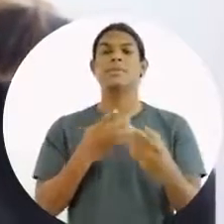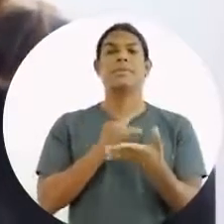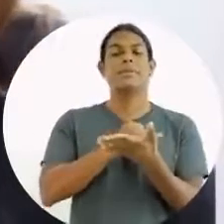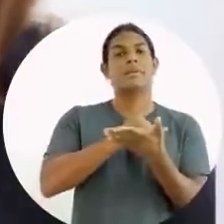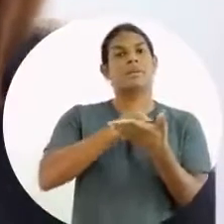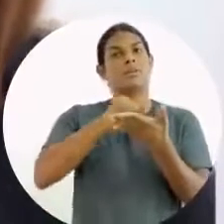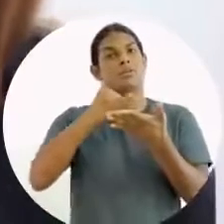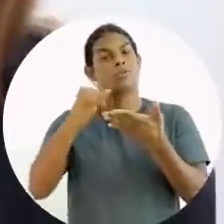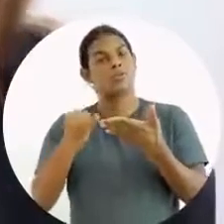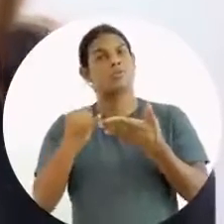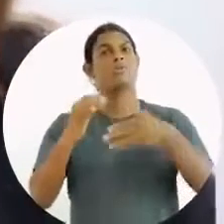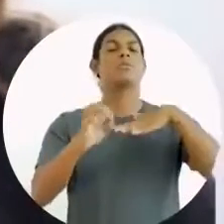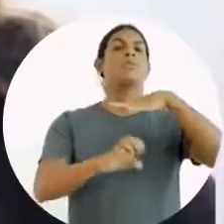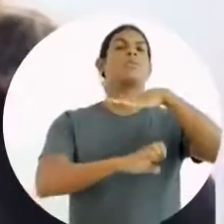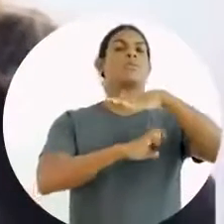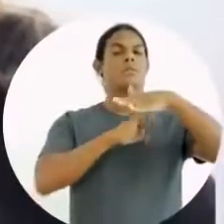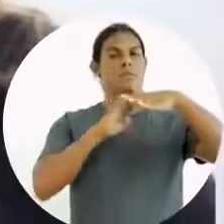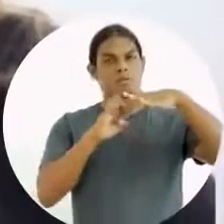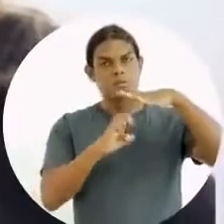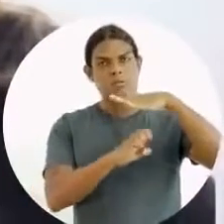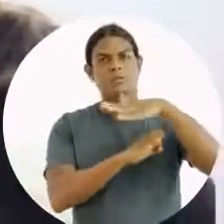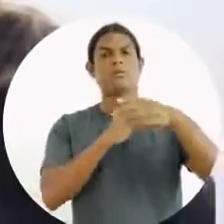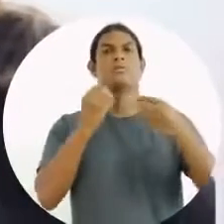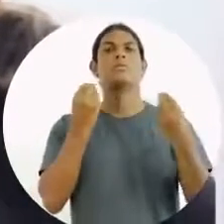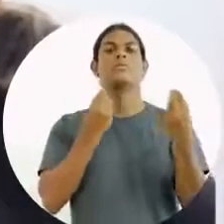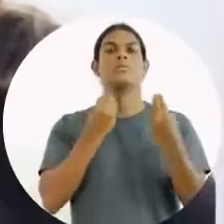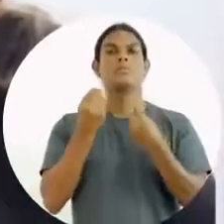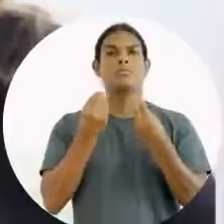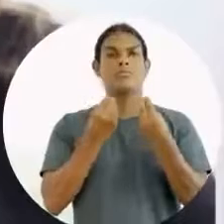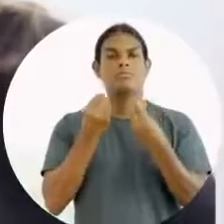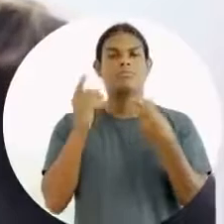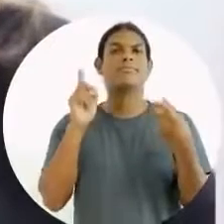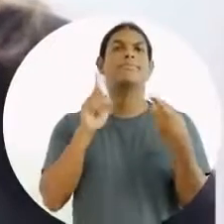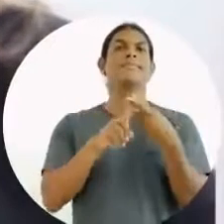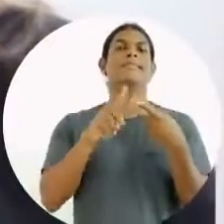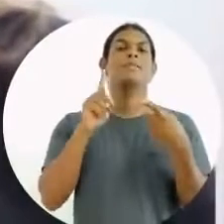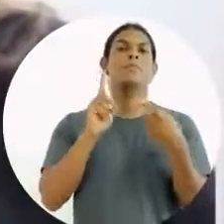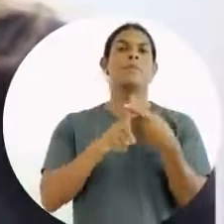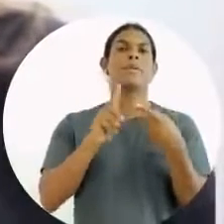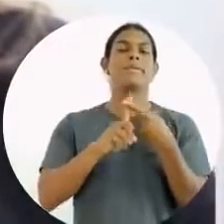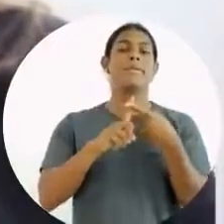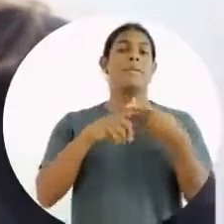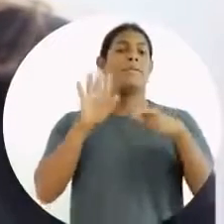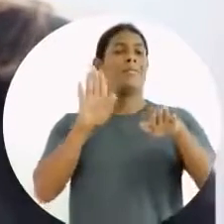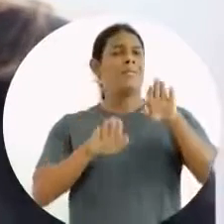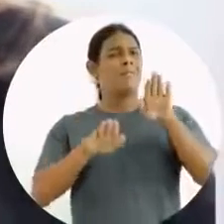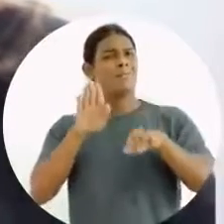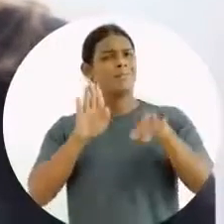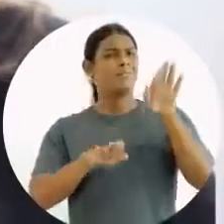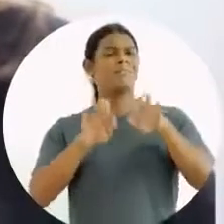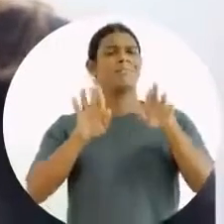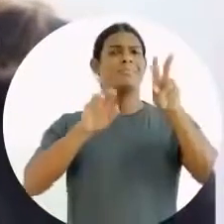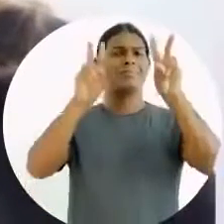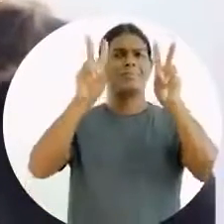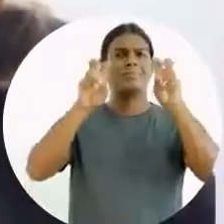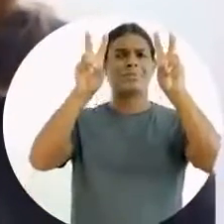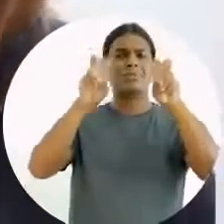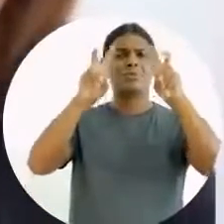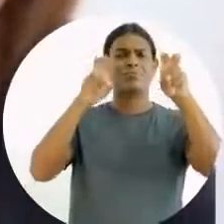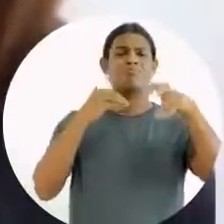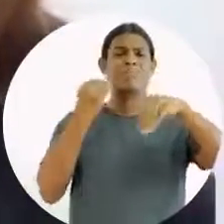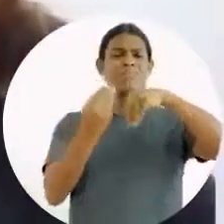à introdução da organização, como também conceitos de alguns temas que nós, no dia a